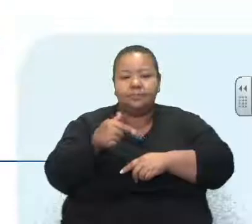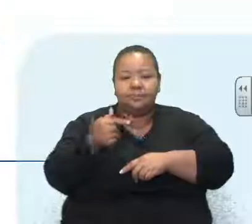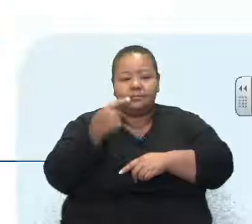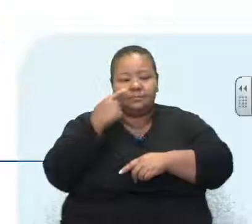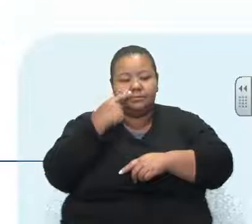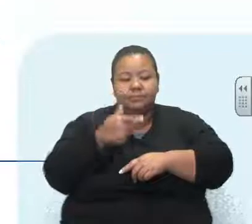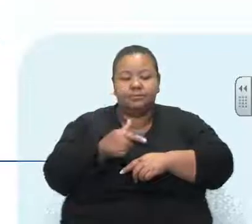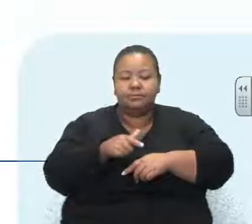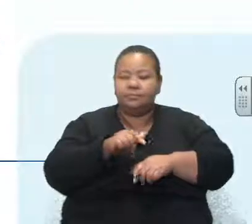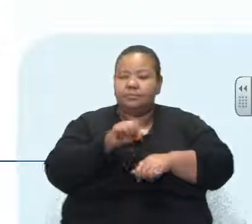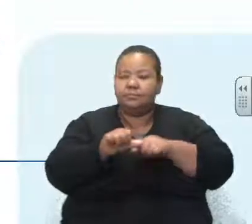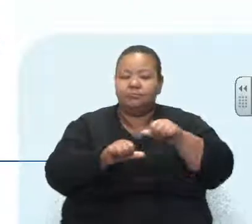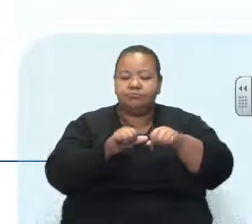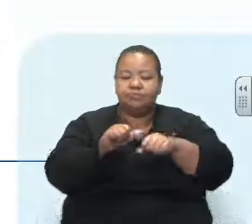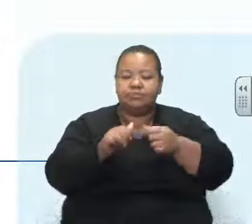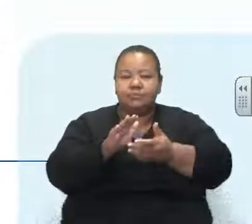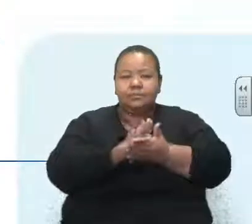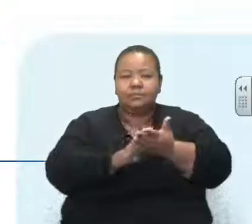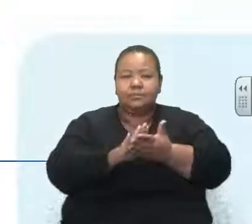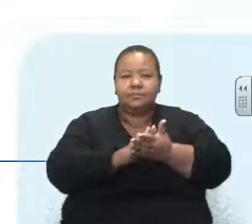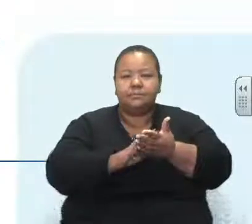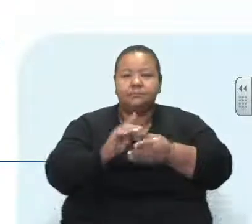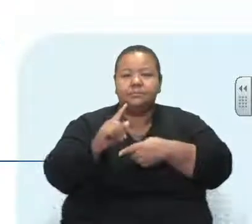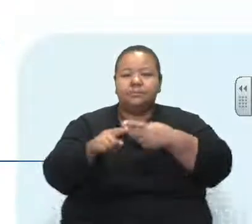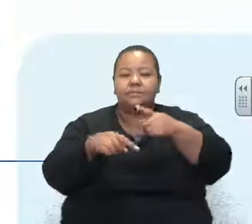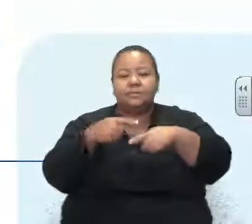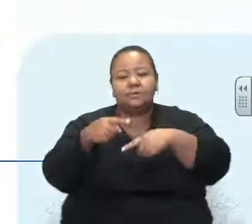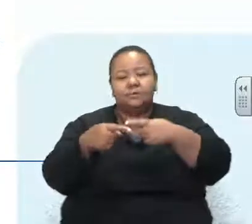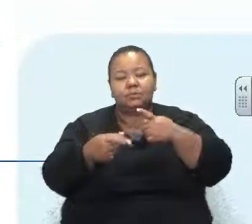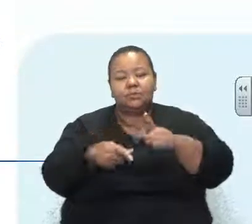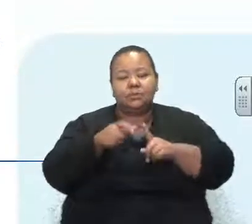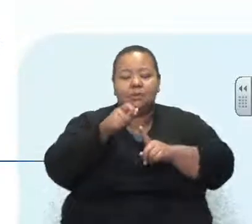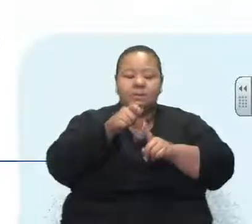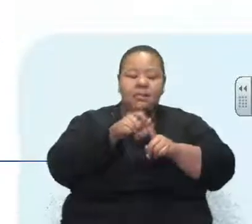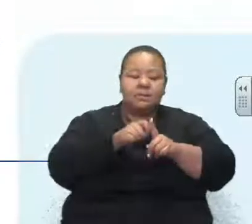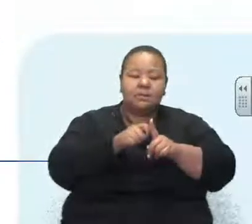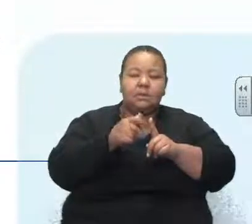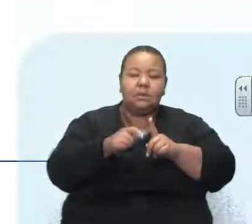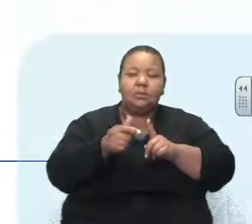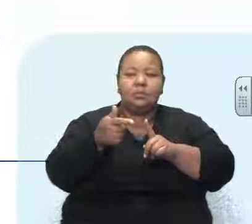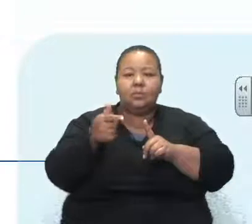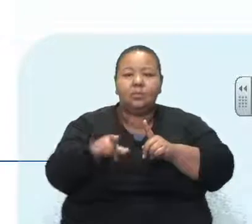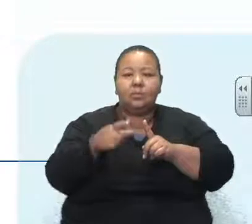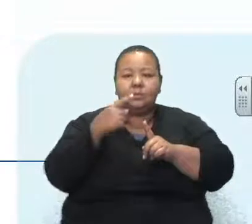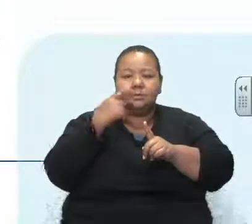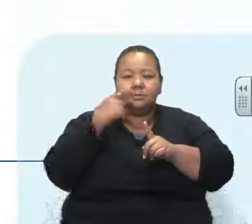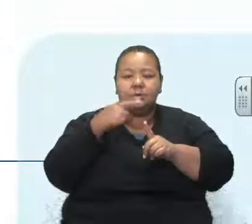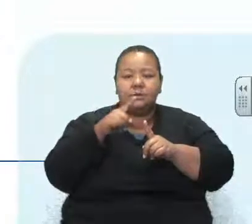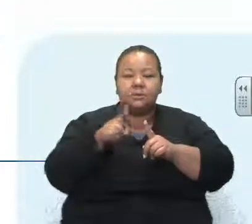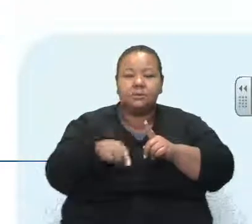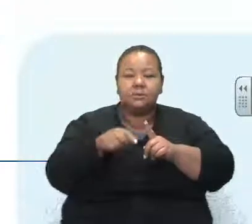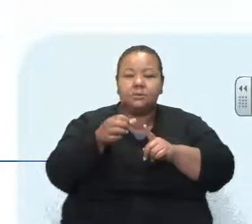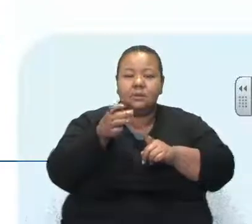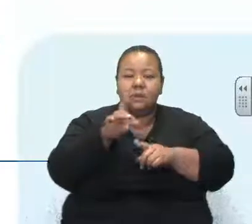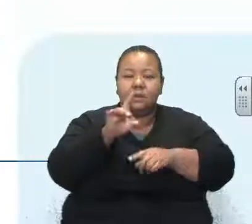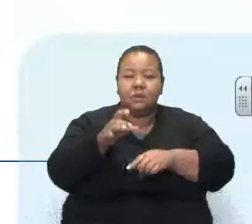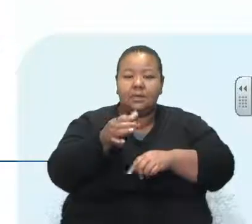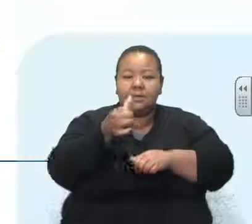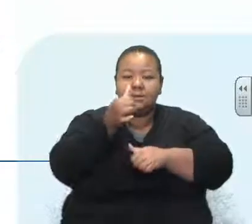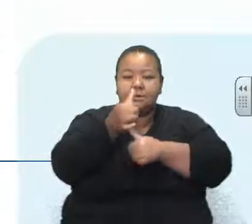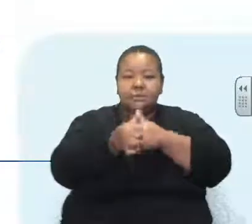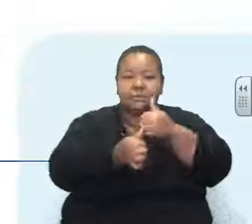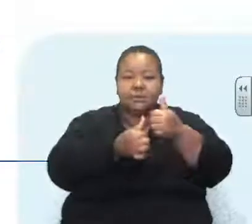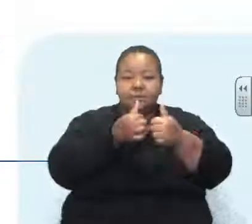tem nenhuma variação, para depois partir mensal, e aí seria mais interessante ser semestral para depois